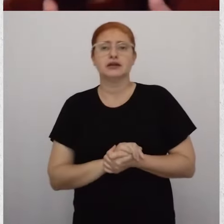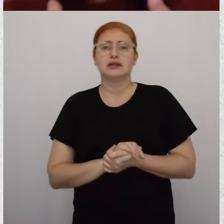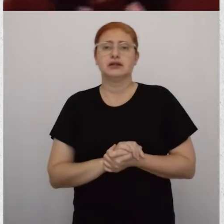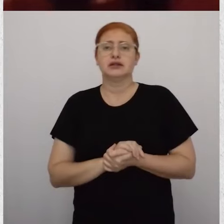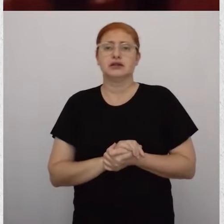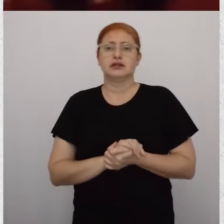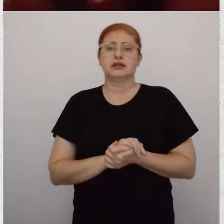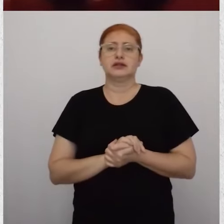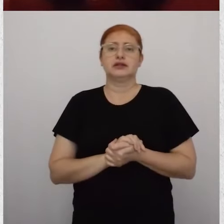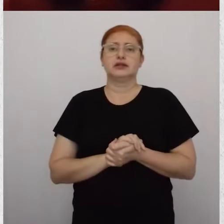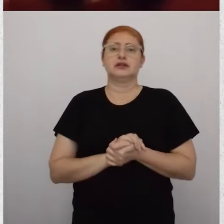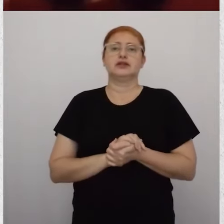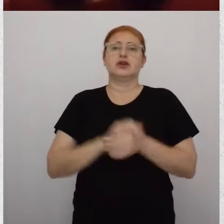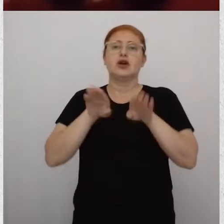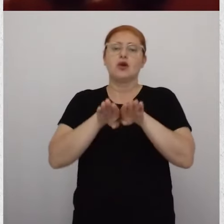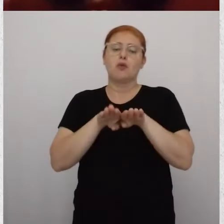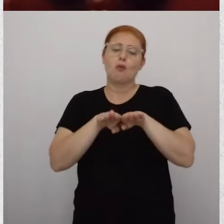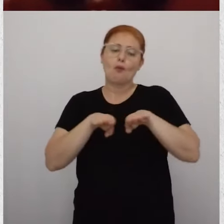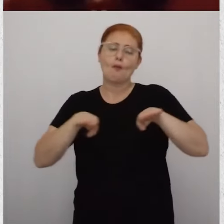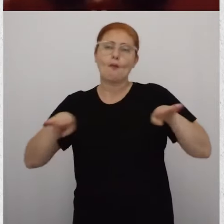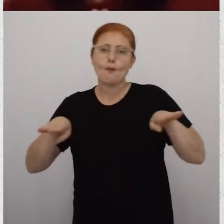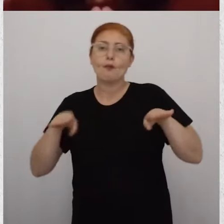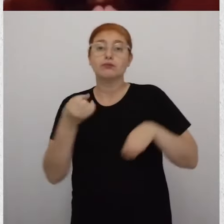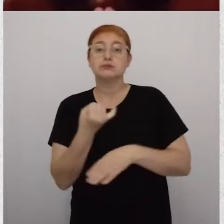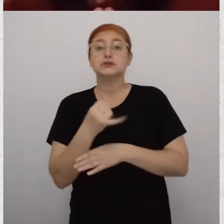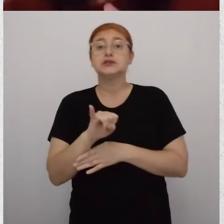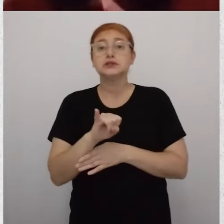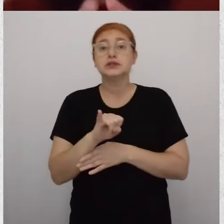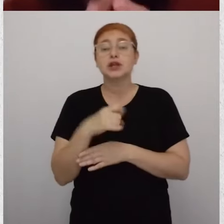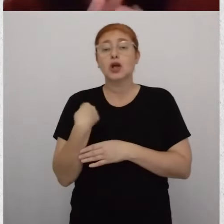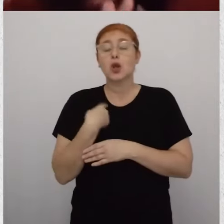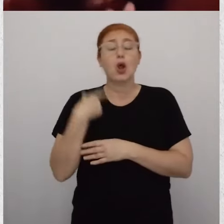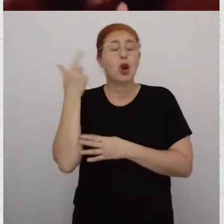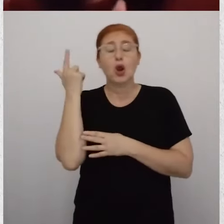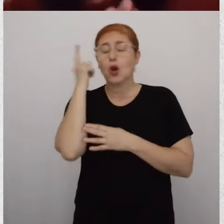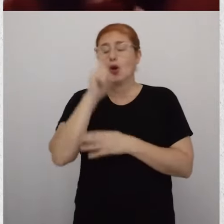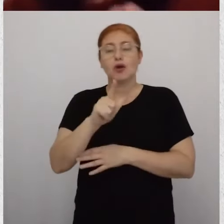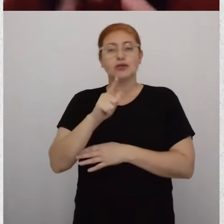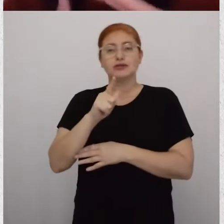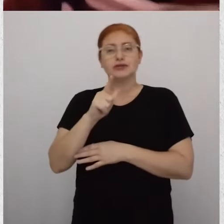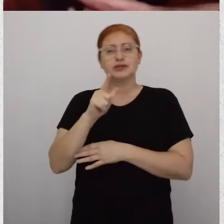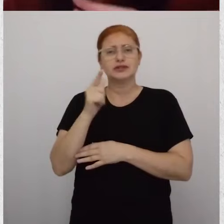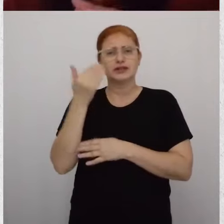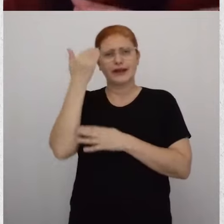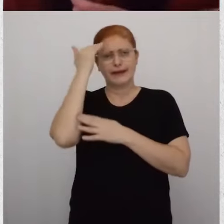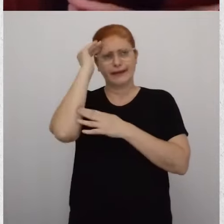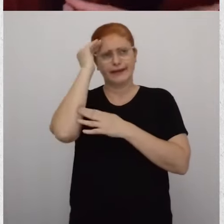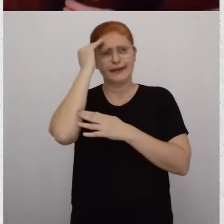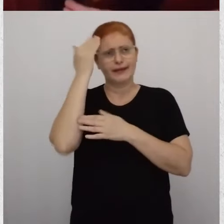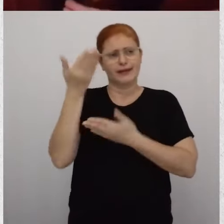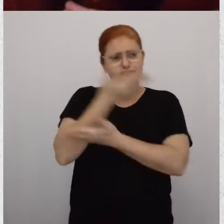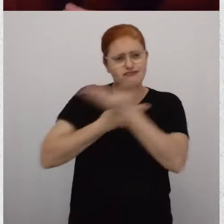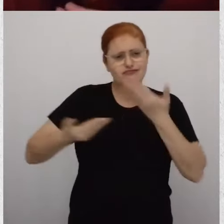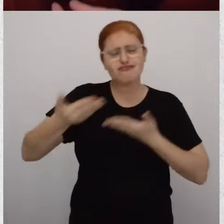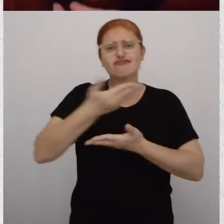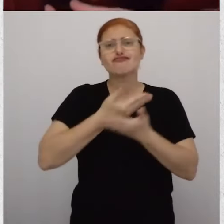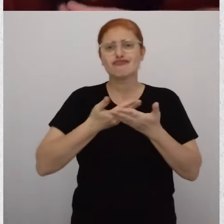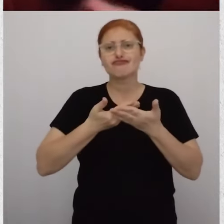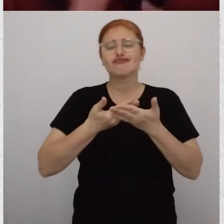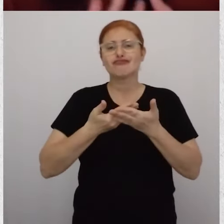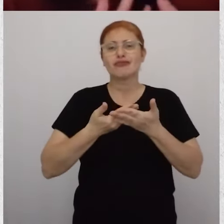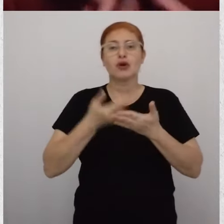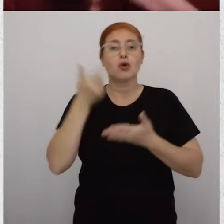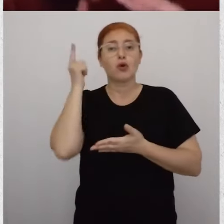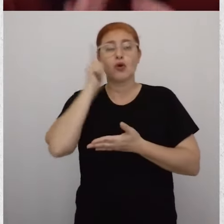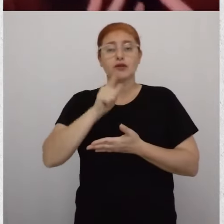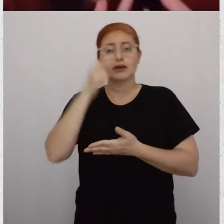em horizontalidade se a gente não consegue se entender. Não dá para pensar em autocrítica se a